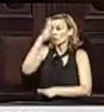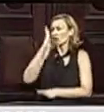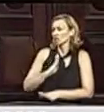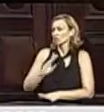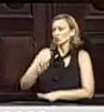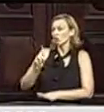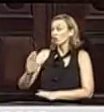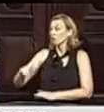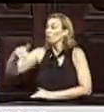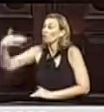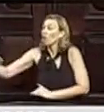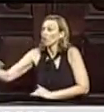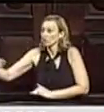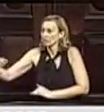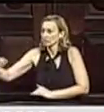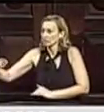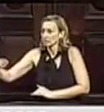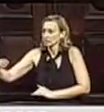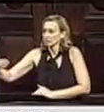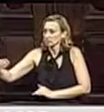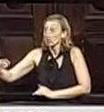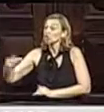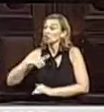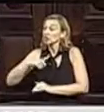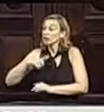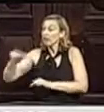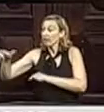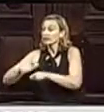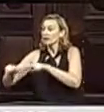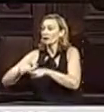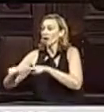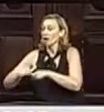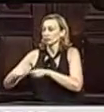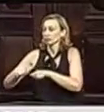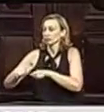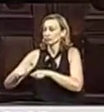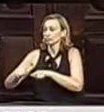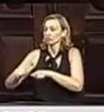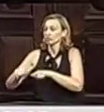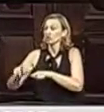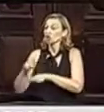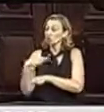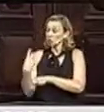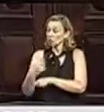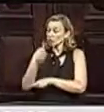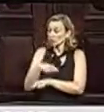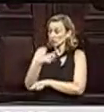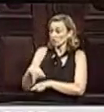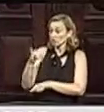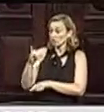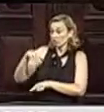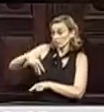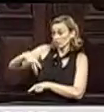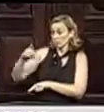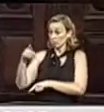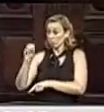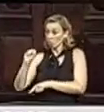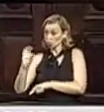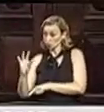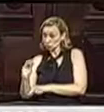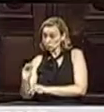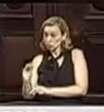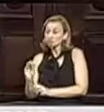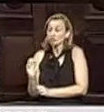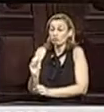lá fora, onde gera o emprego, e a gente aqui abre mão dos impostos. Pois bem, nós